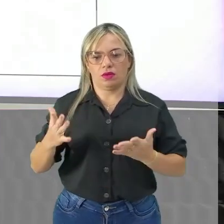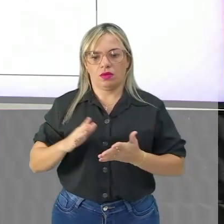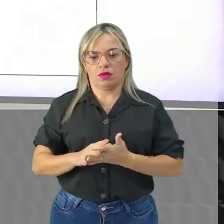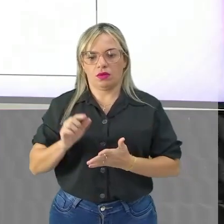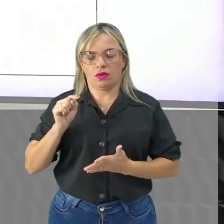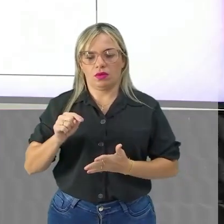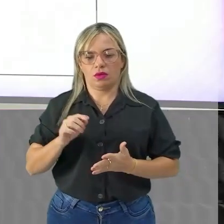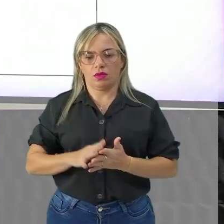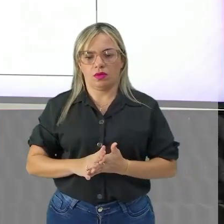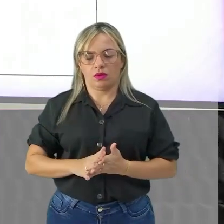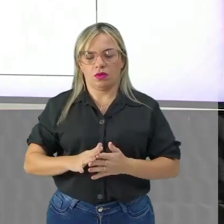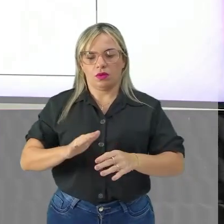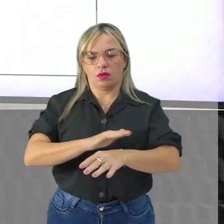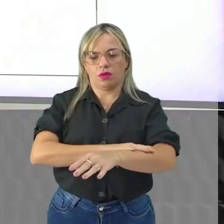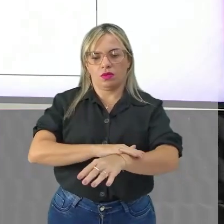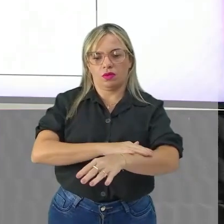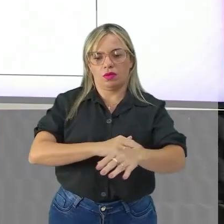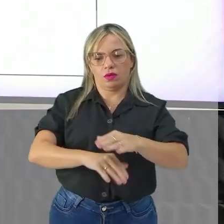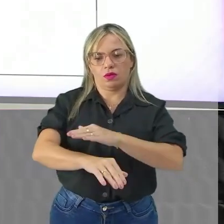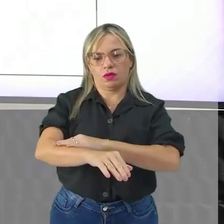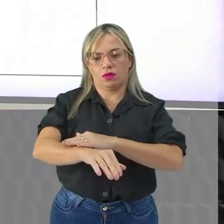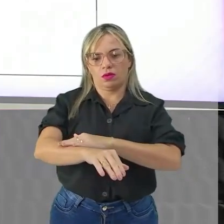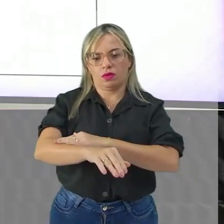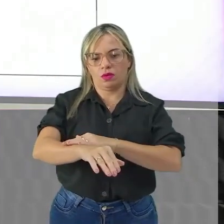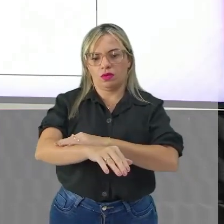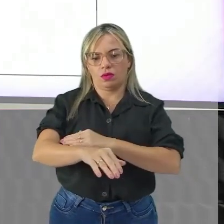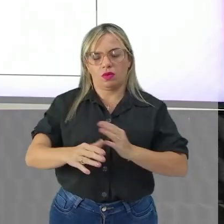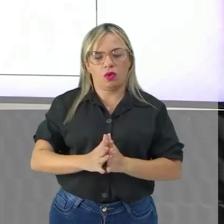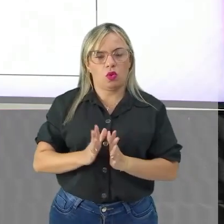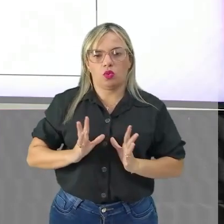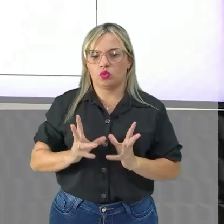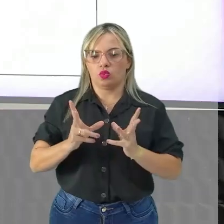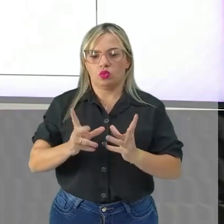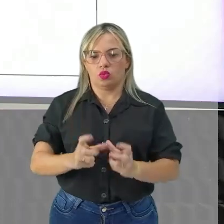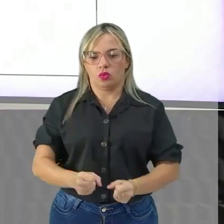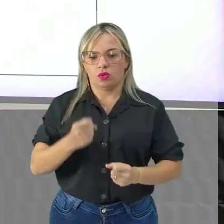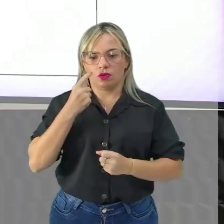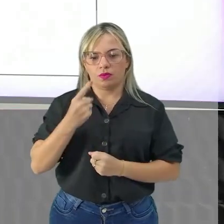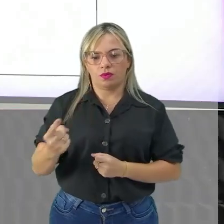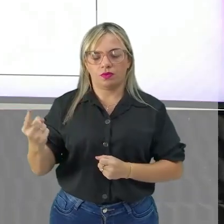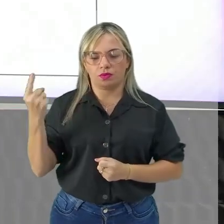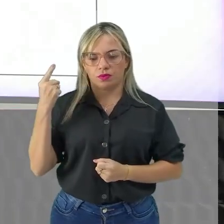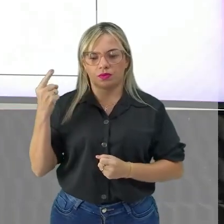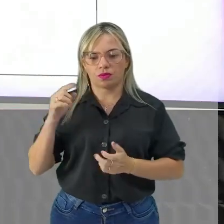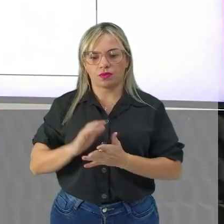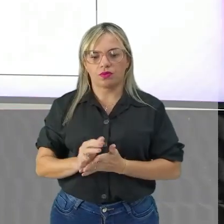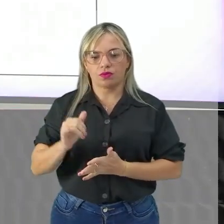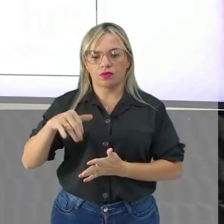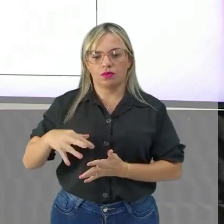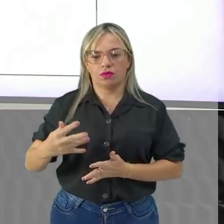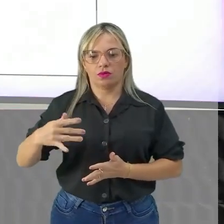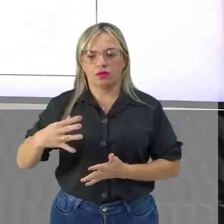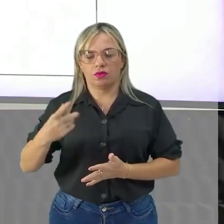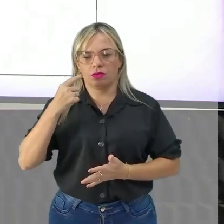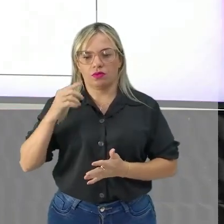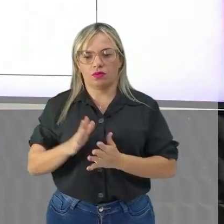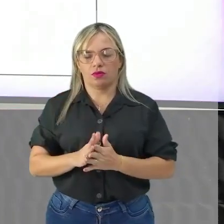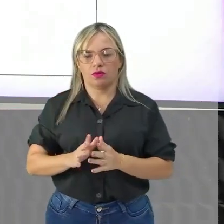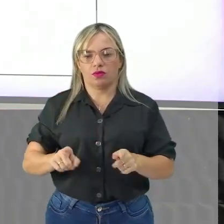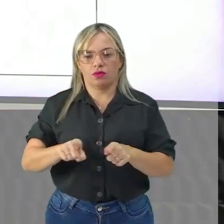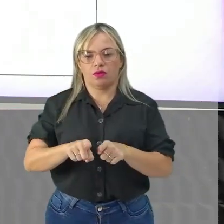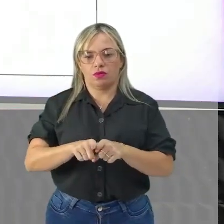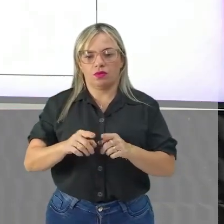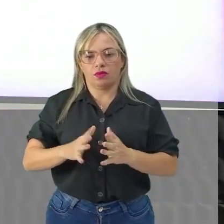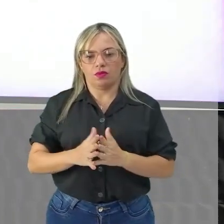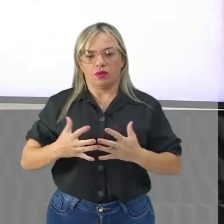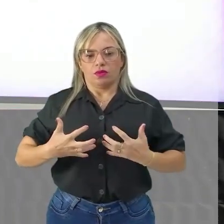Tá num tecido, então o tecido está todo já tomado por essa célula cancerosa, também levando ali ao acometimento do